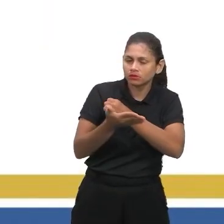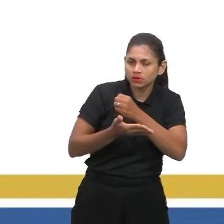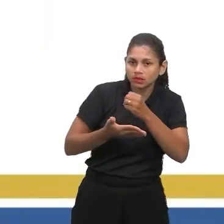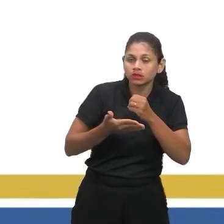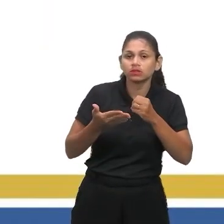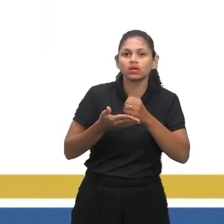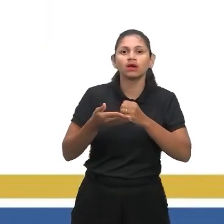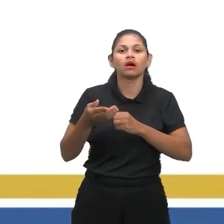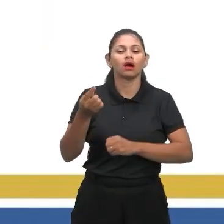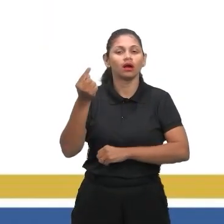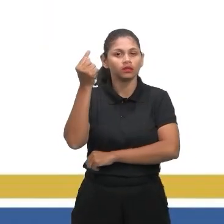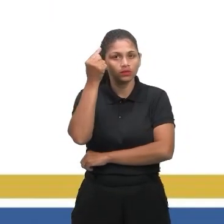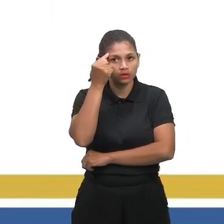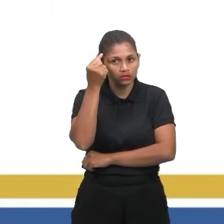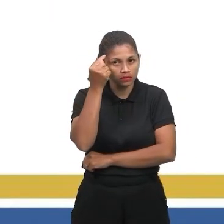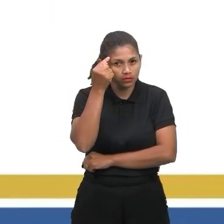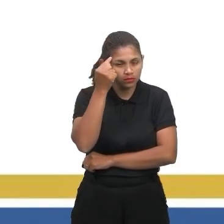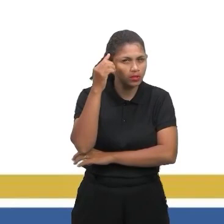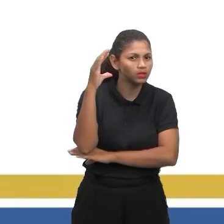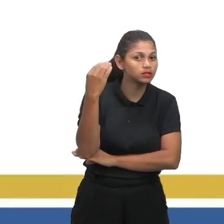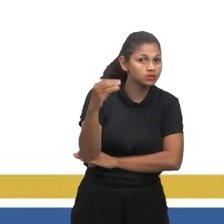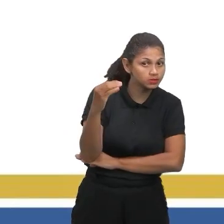conhecimento científico,